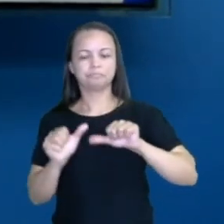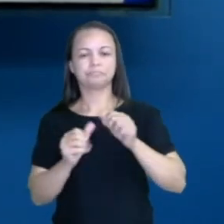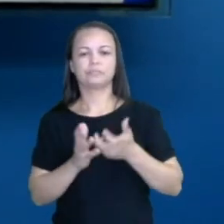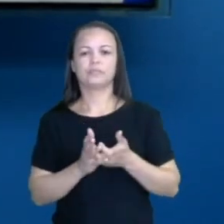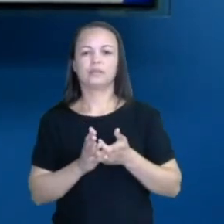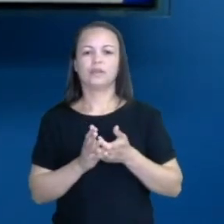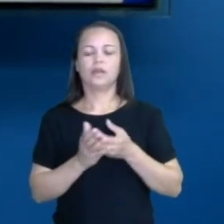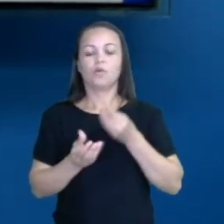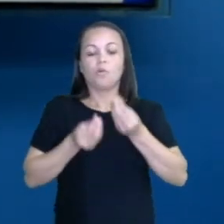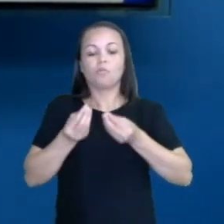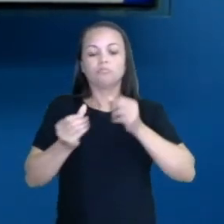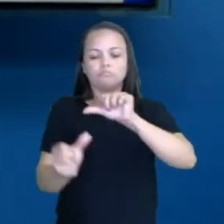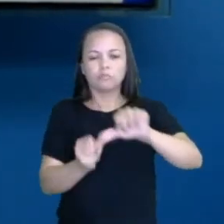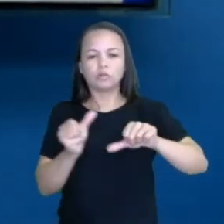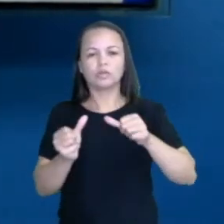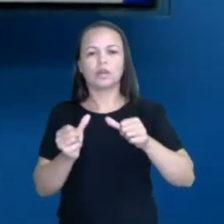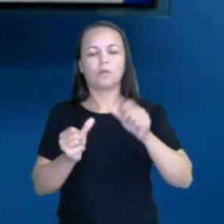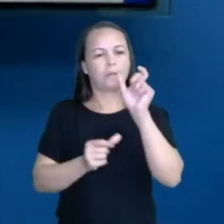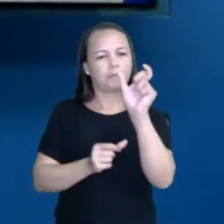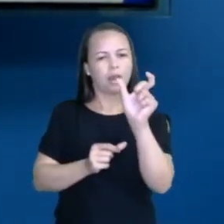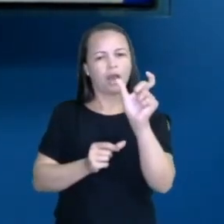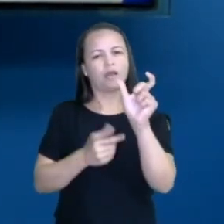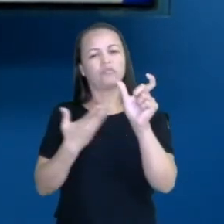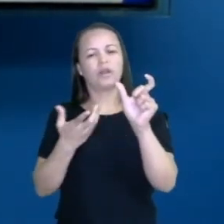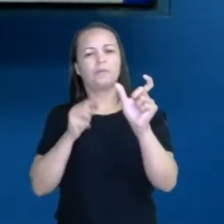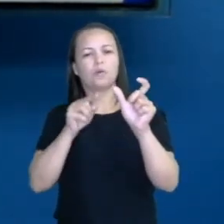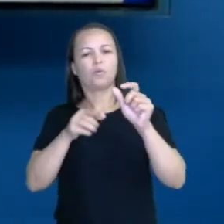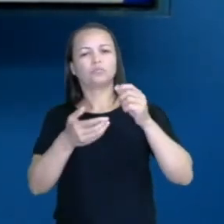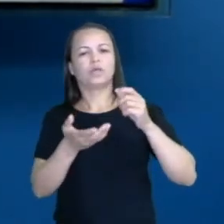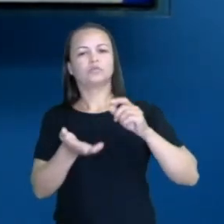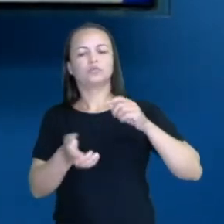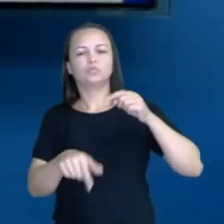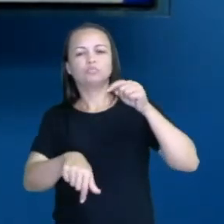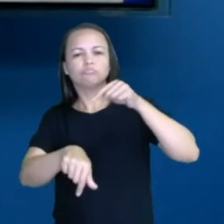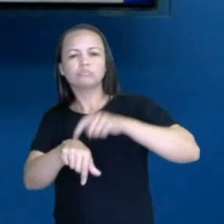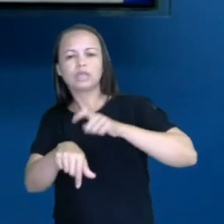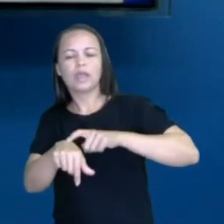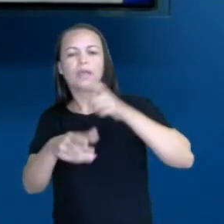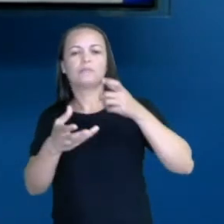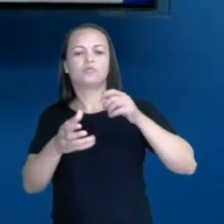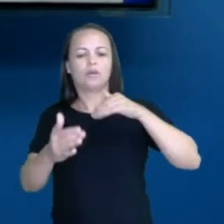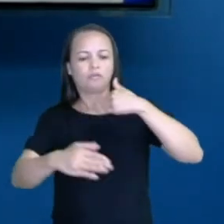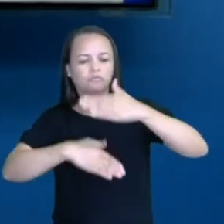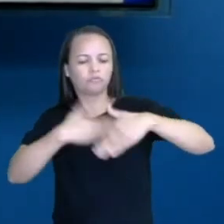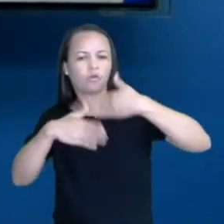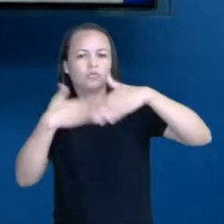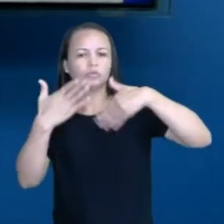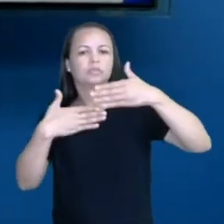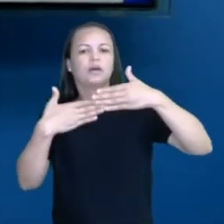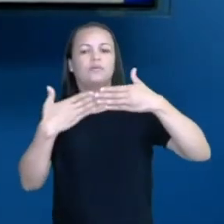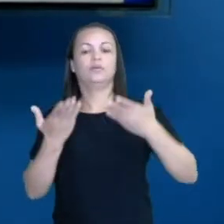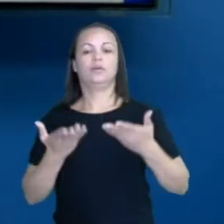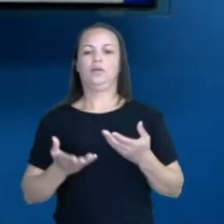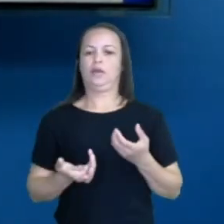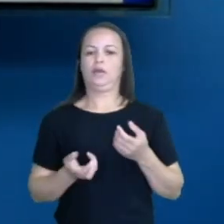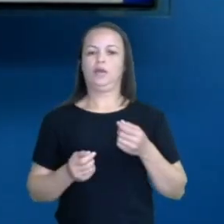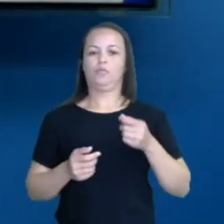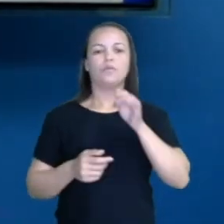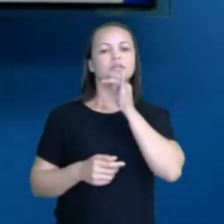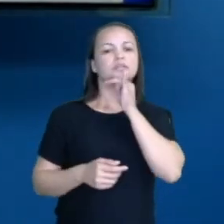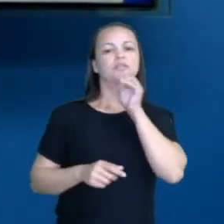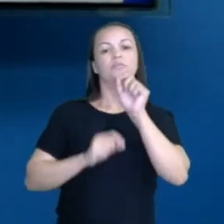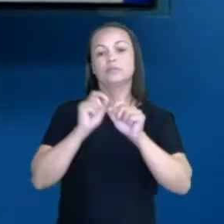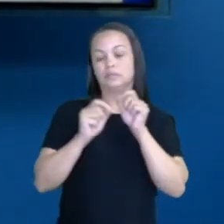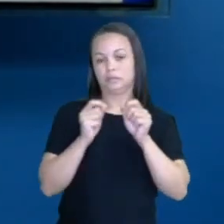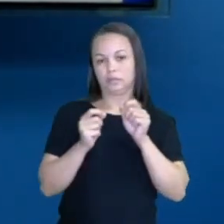você escrever uma determinada palavra por conta do tempo, por conta da evolução temporal, é um exemplo de quê? É